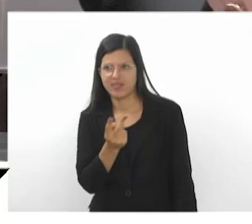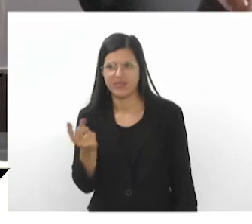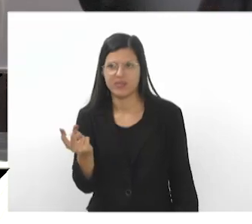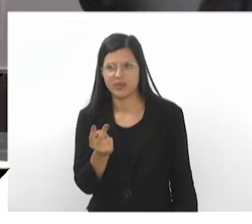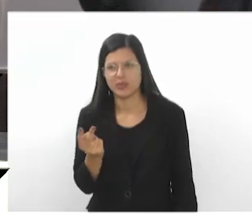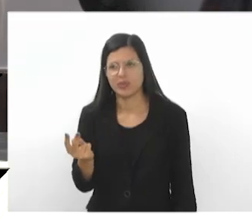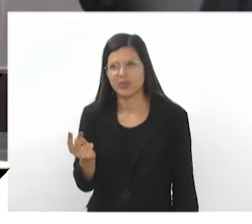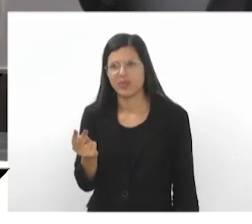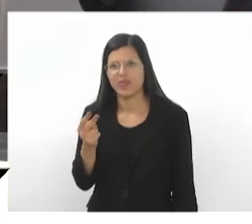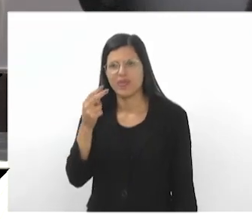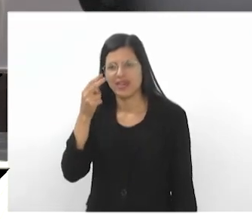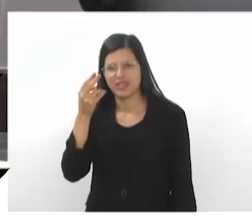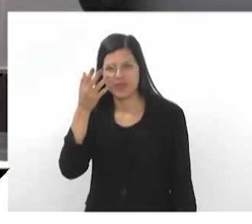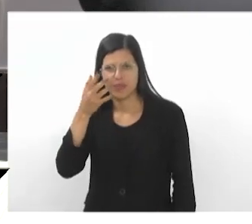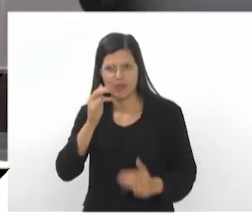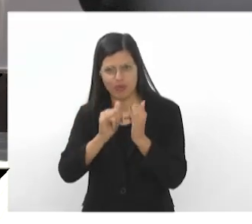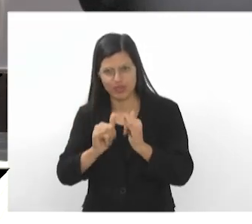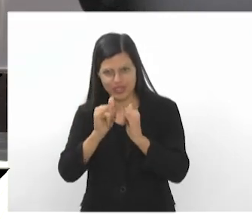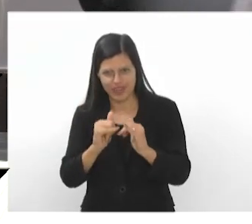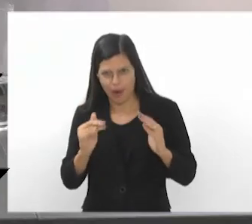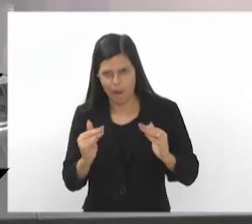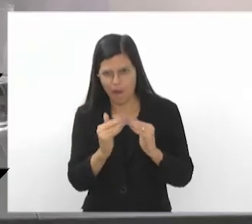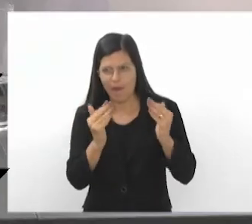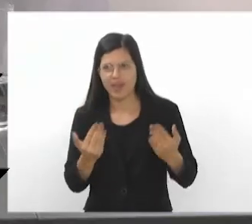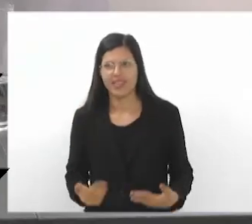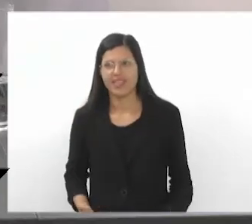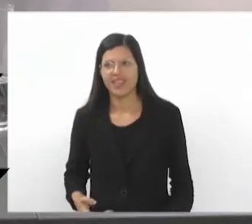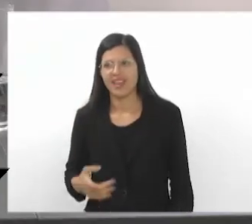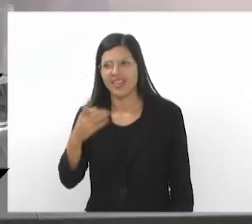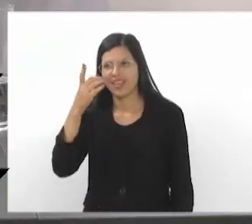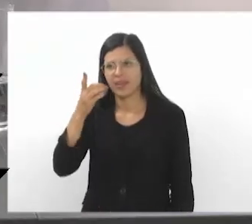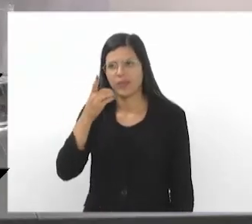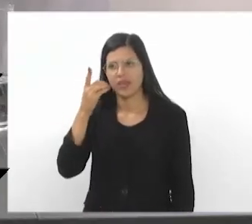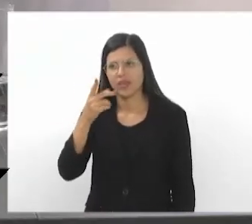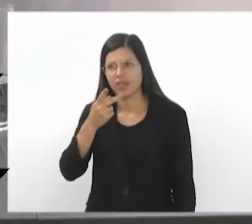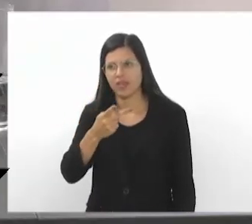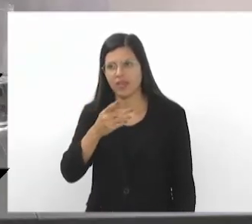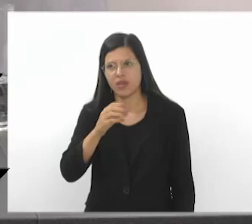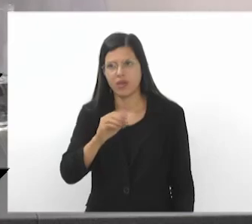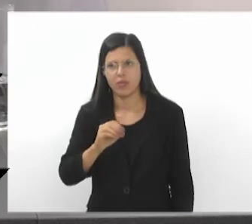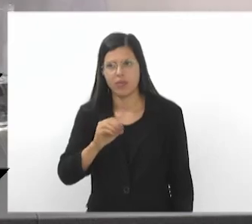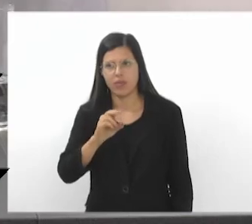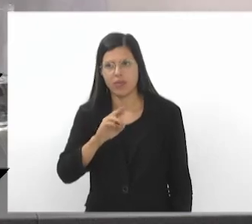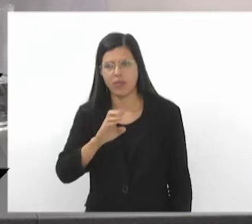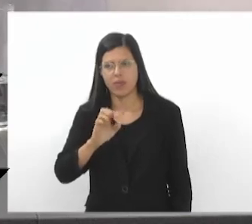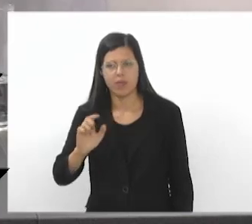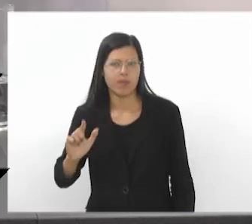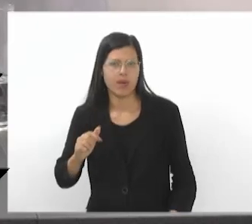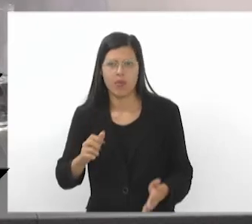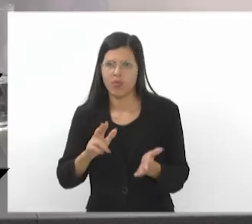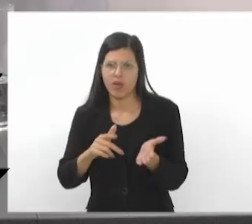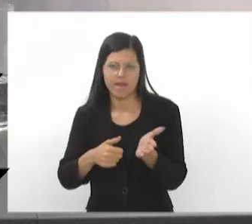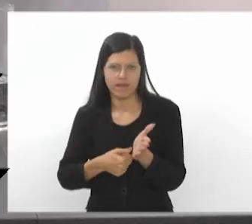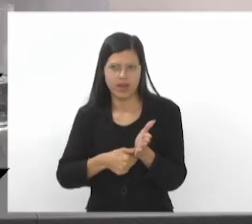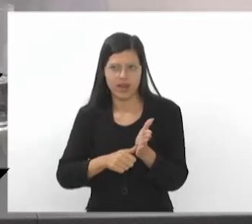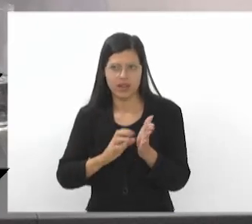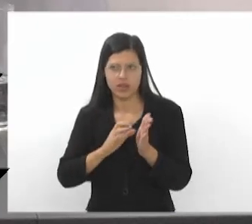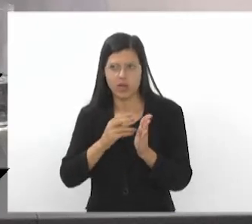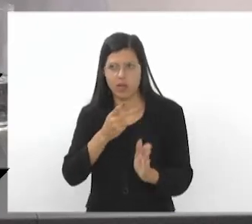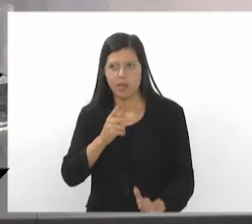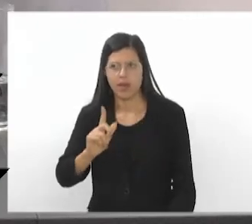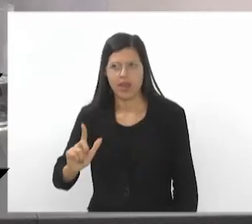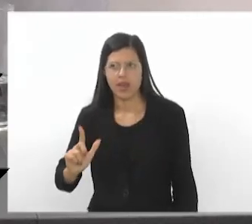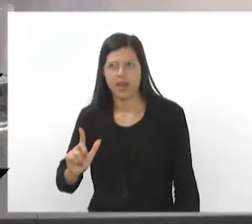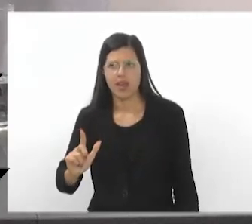confirma. A do deputado Felipe Poubel, embora ainda não esteja filiado ao PL, embora já tenha recebido a ficha de